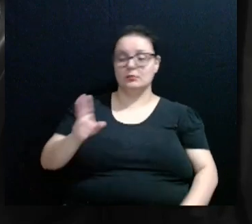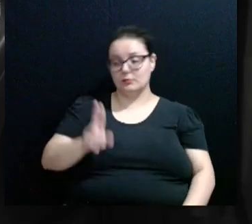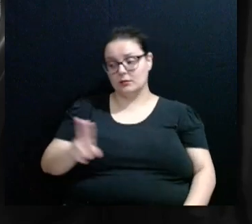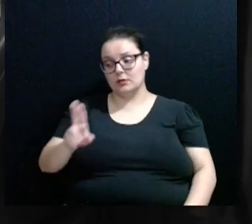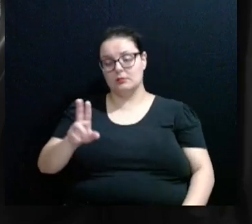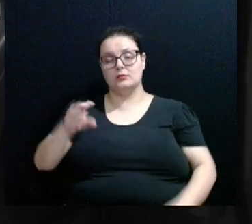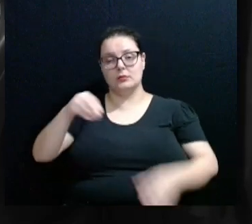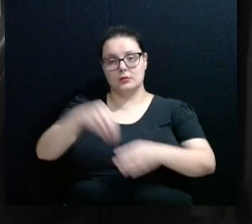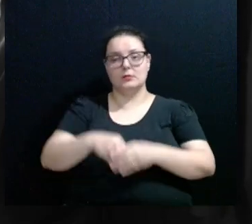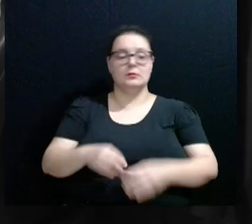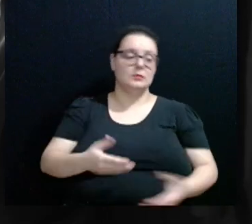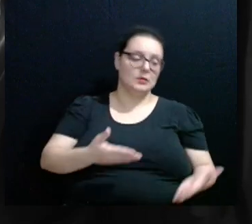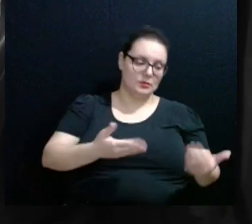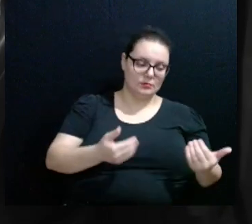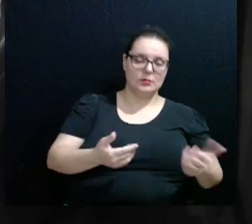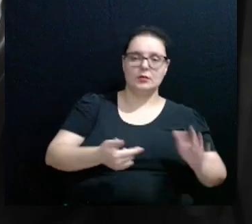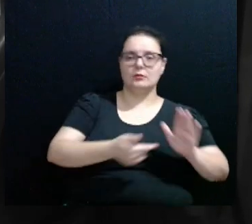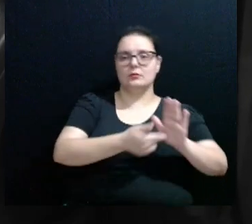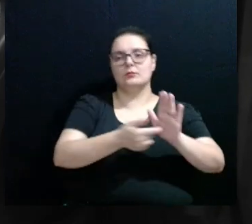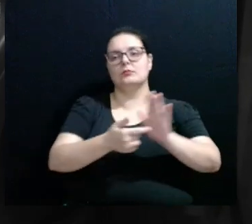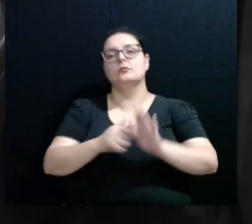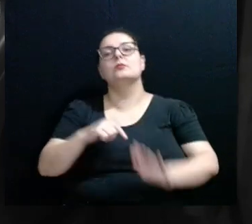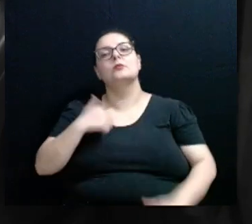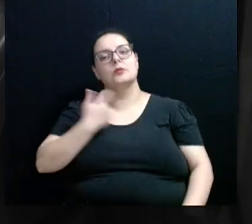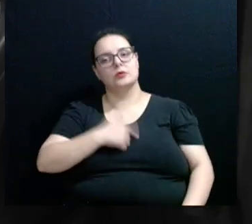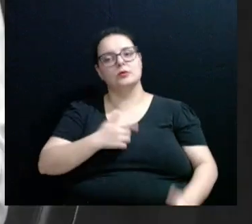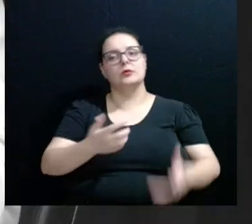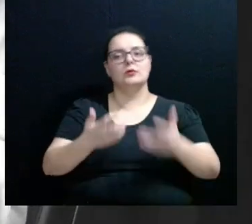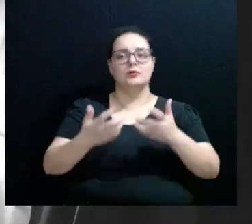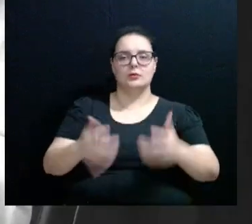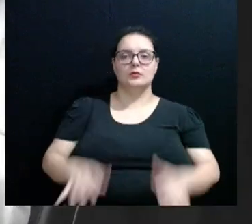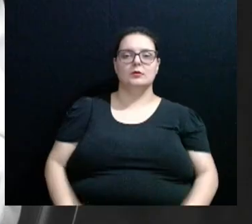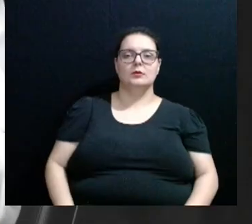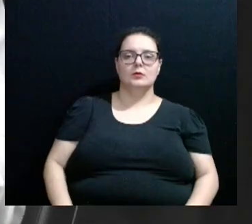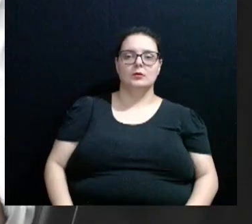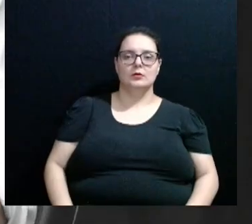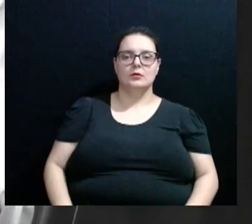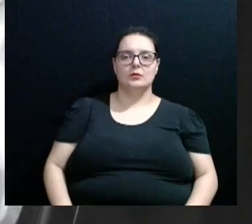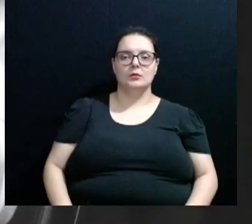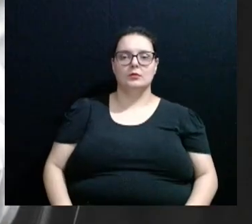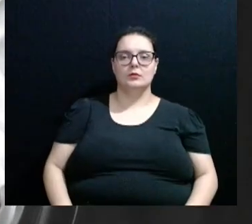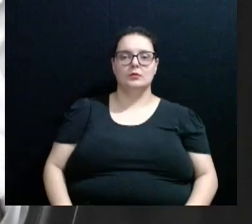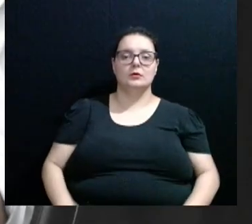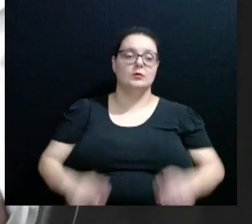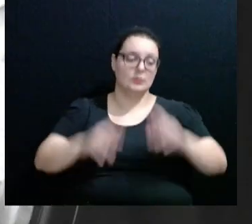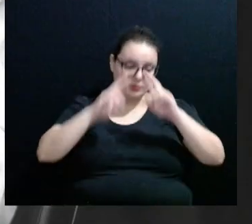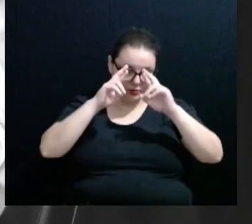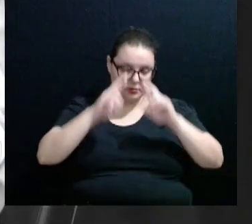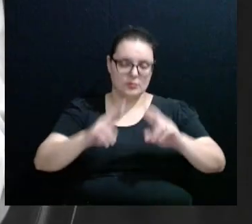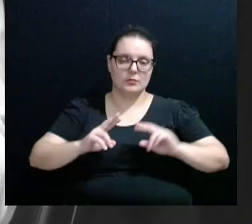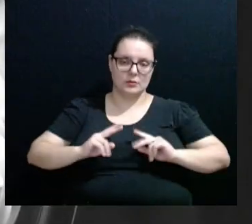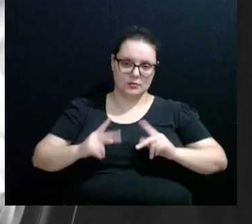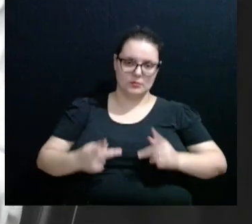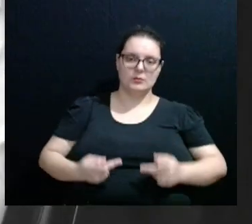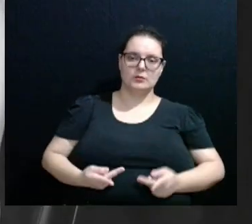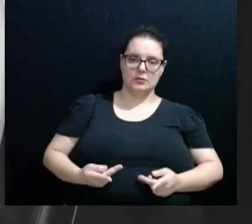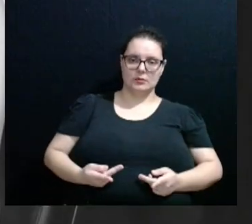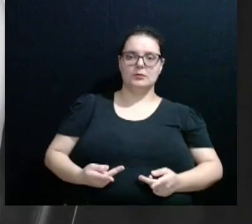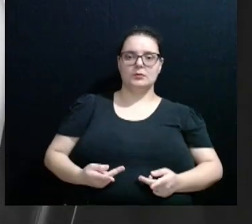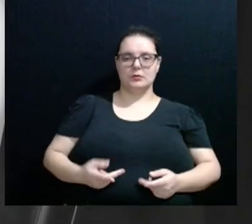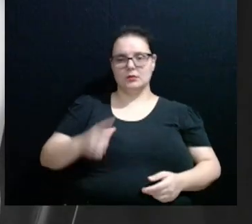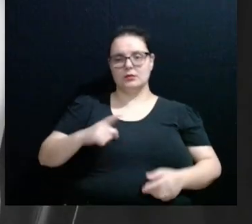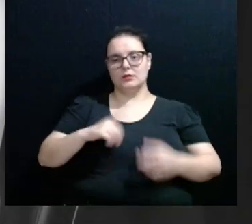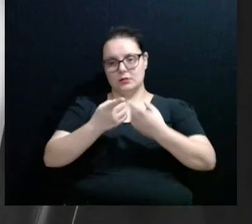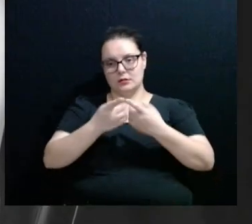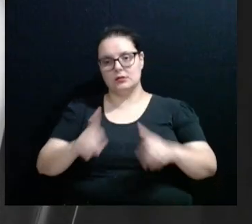esses jovens, e mostrar que a gente quer, o que a gente quer é que a gente respeite o ser humano e tenha